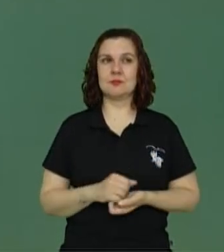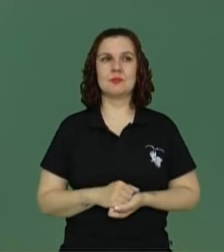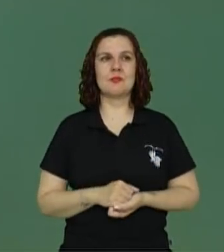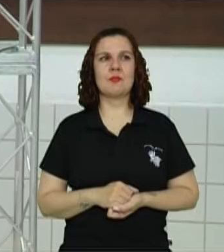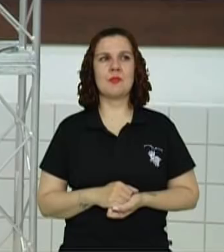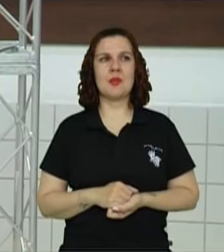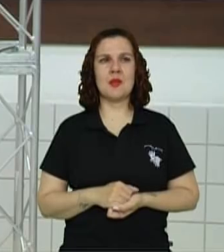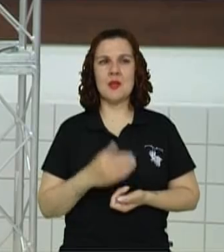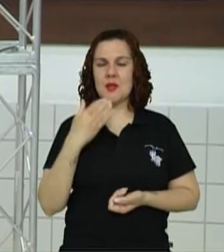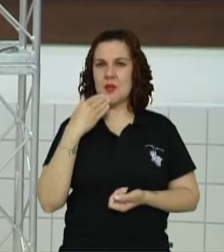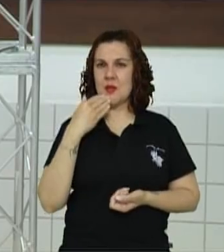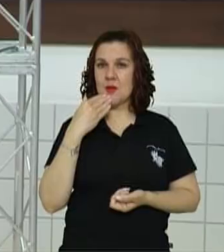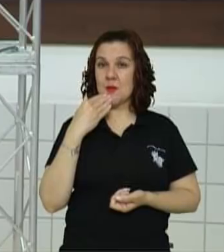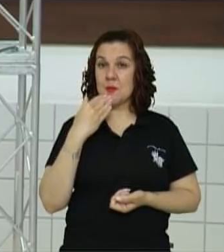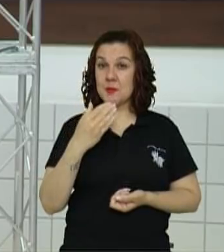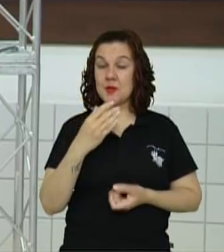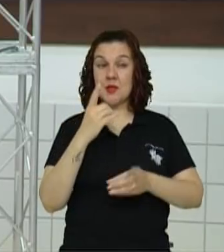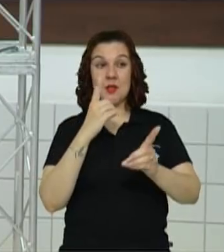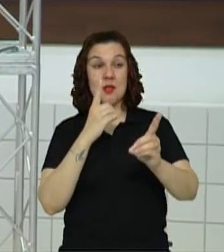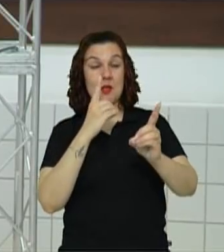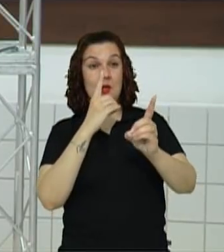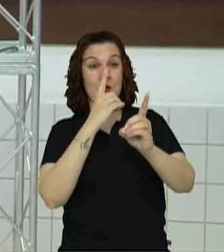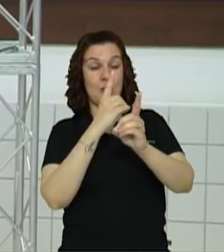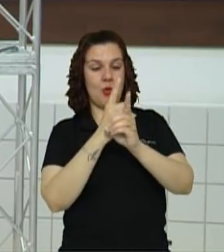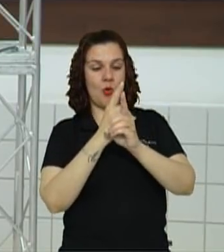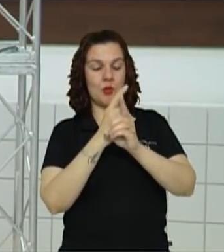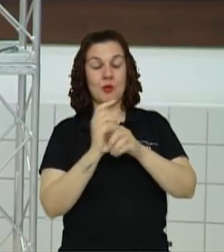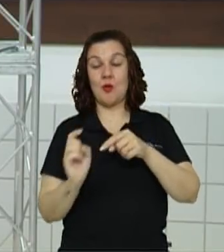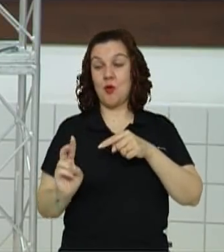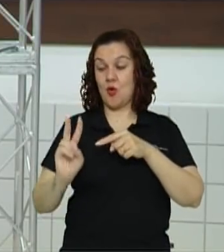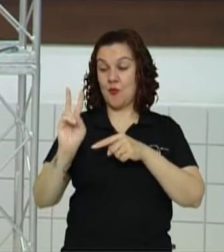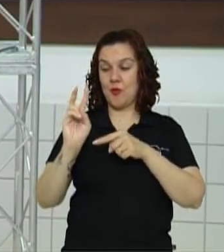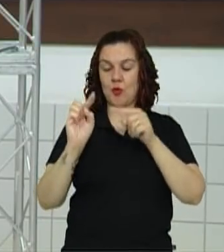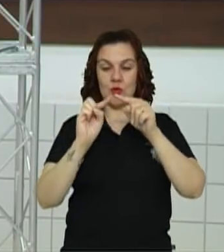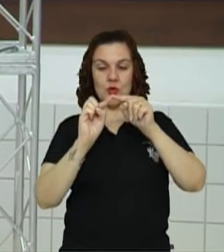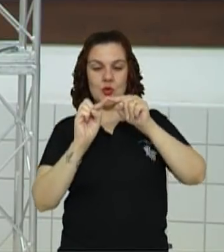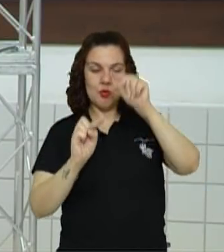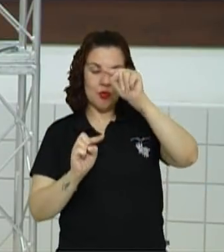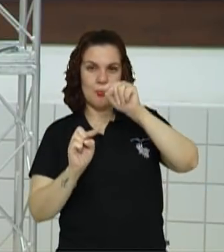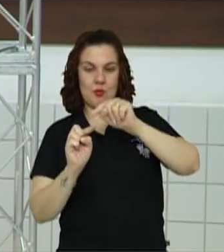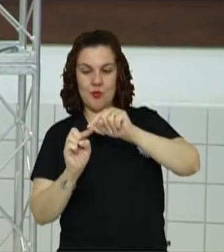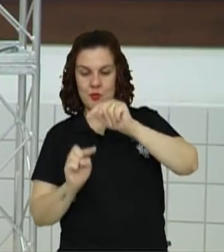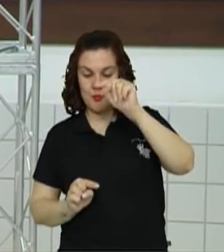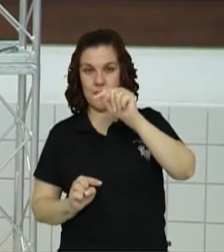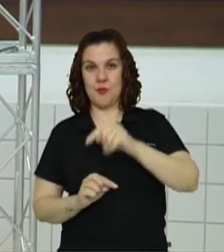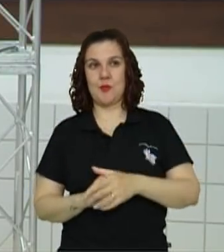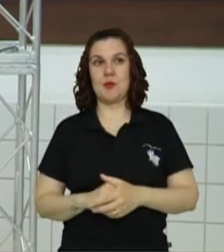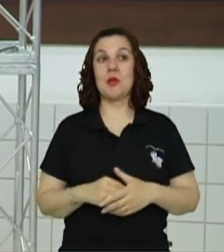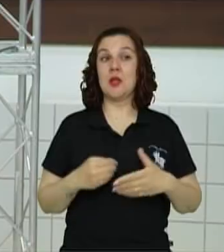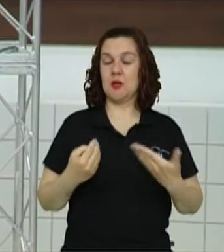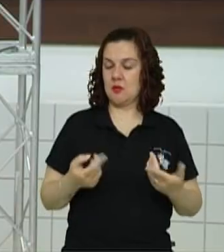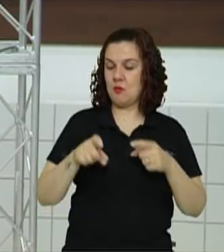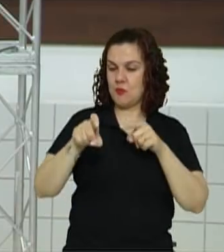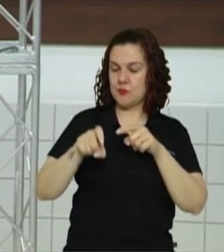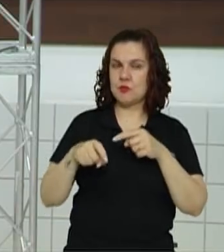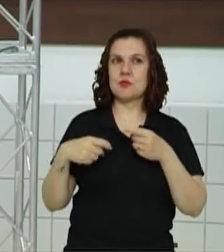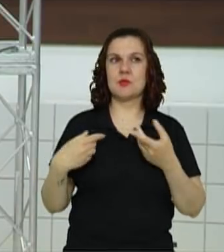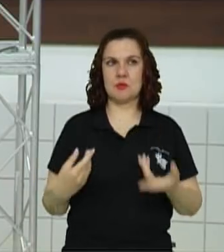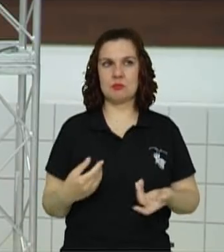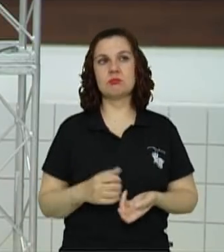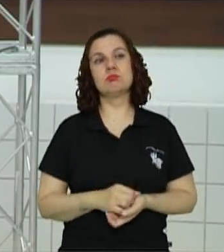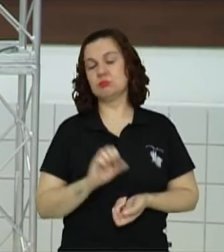Porque o exercício pedia para você, ó, determine o valor a medida dos quarteirões, né? Então, o teu x aqui